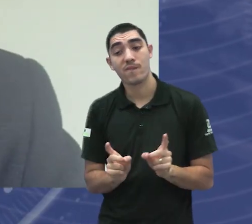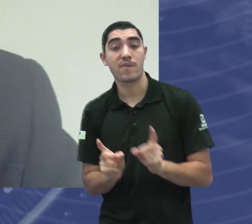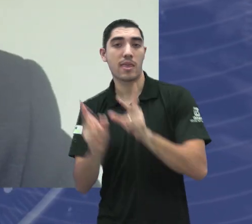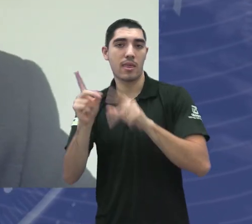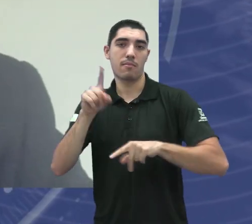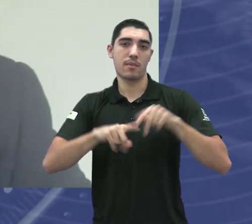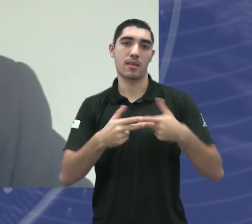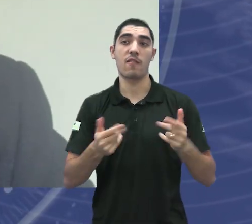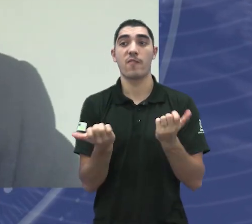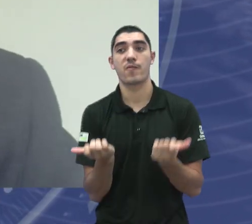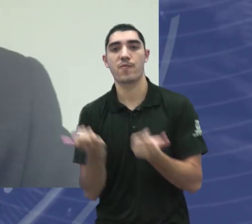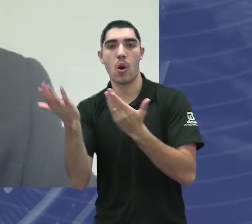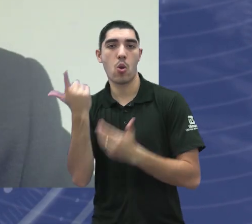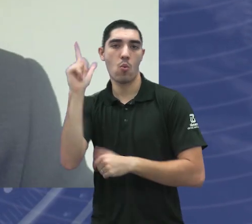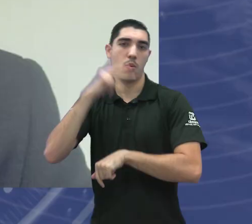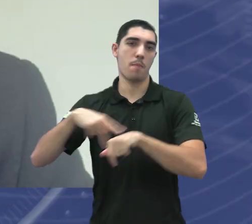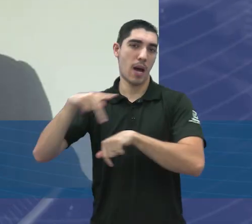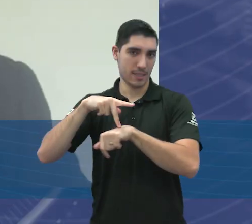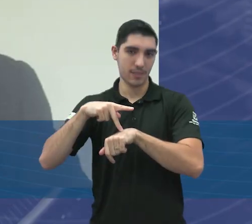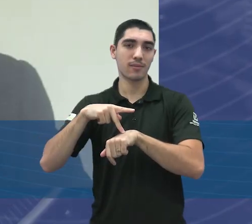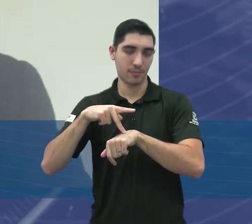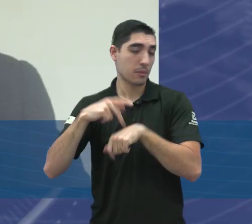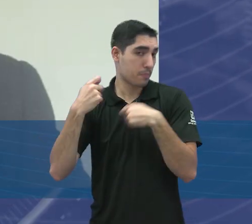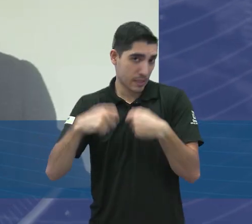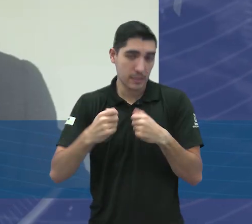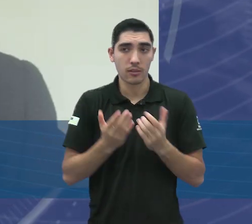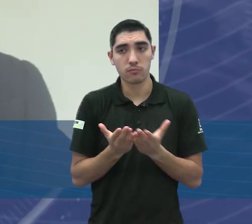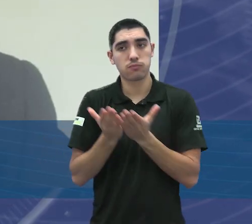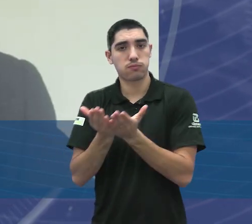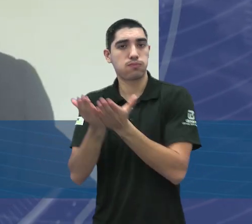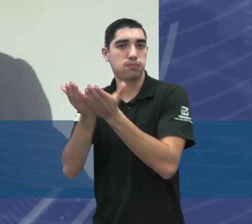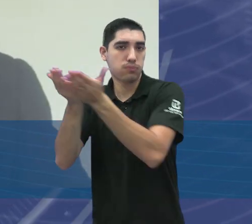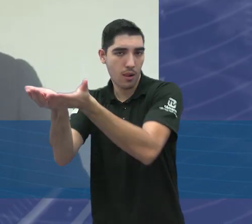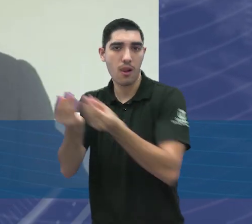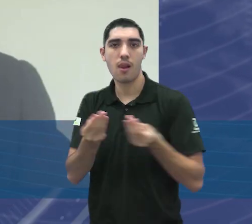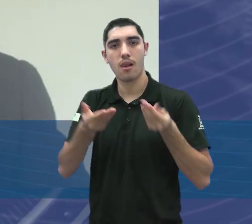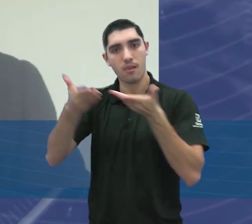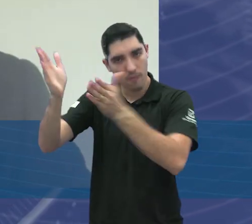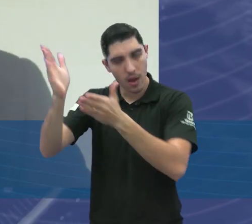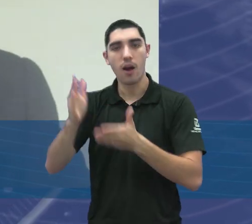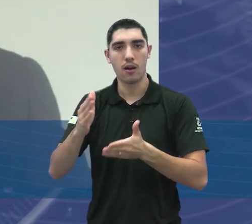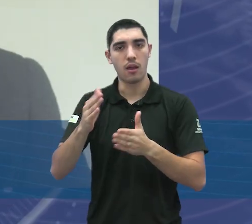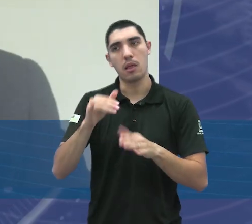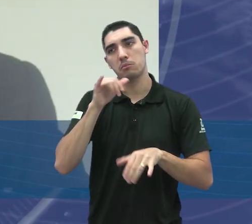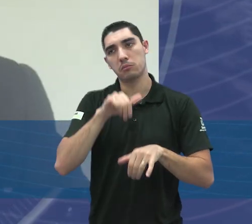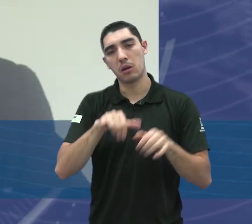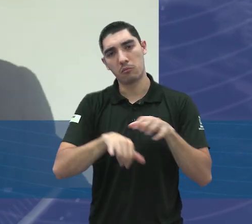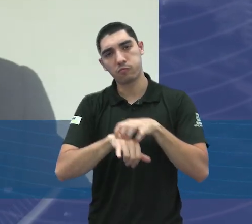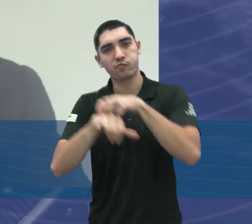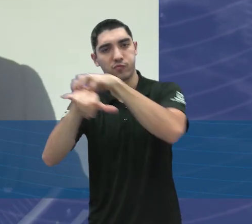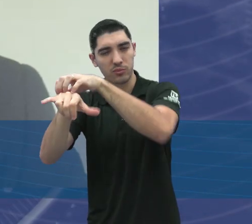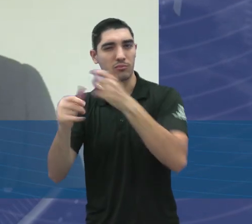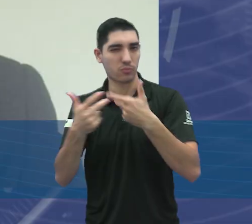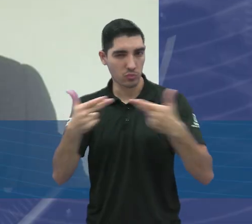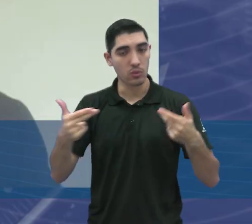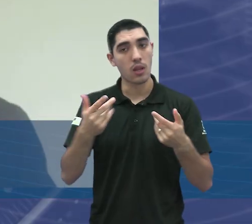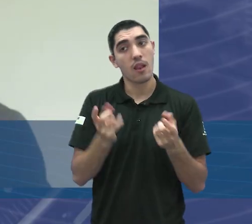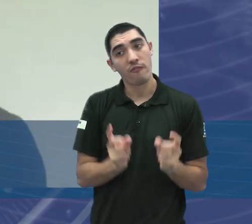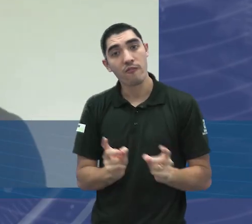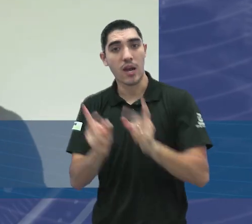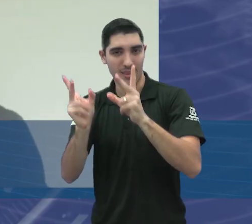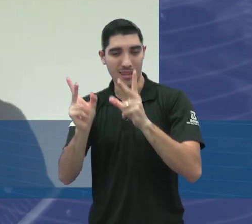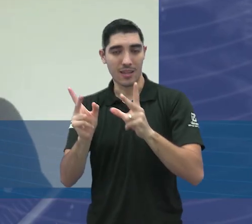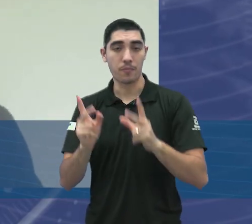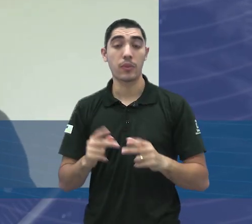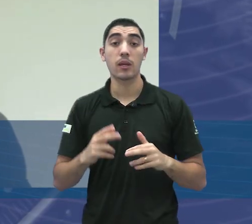fora. Então, quando você vende para fora, você está exportando. Quando você compra lá de fora, você está importando. Às